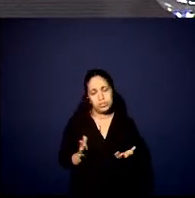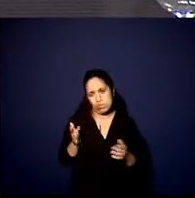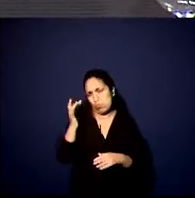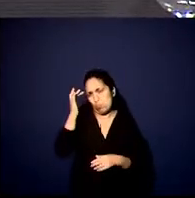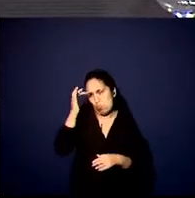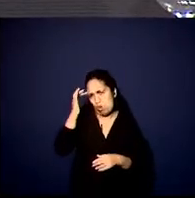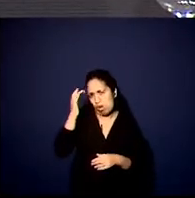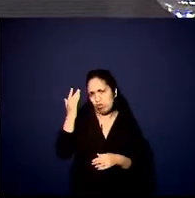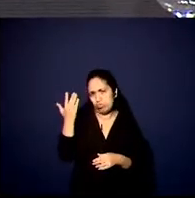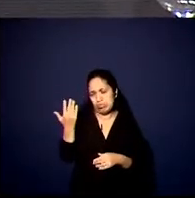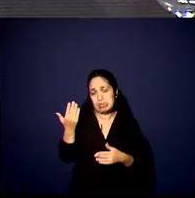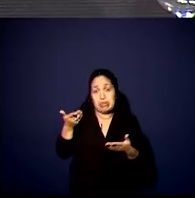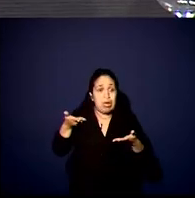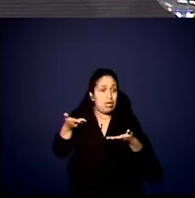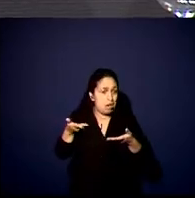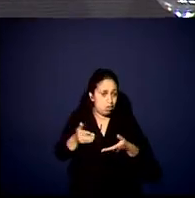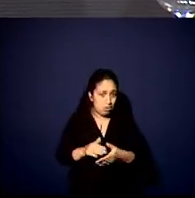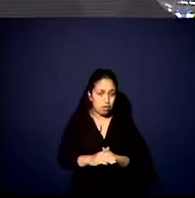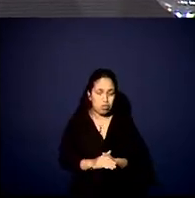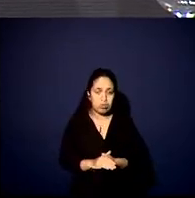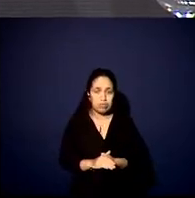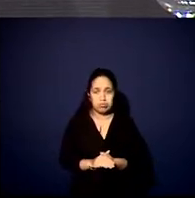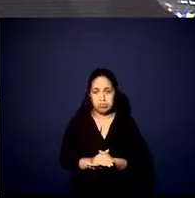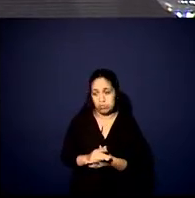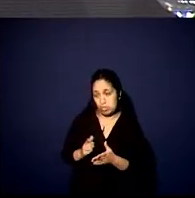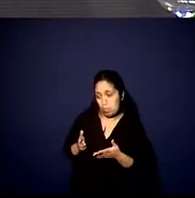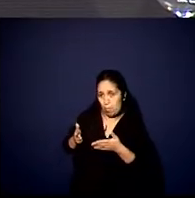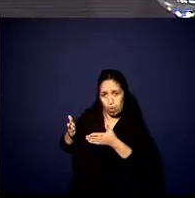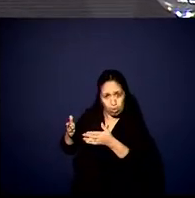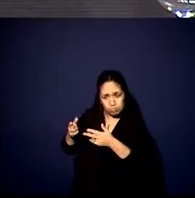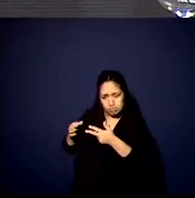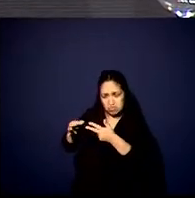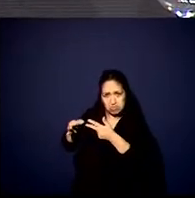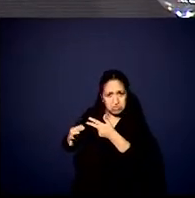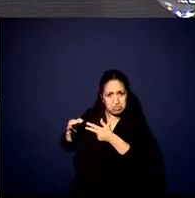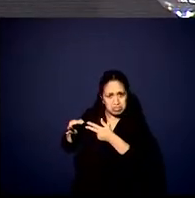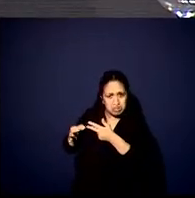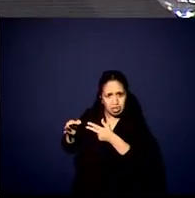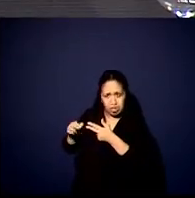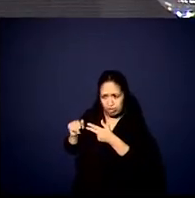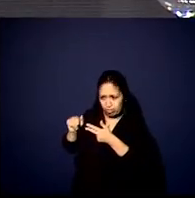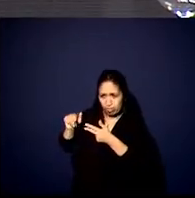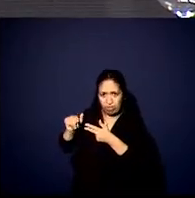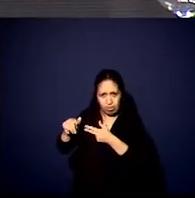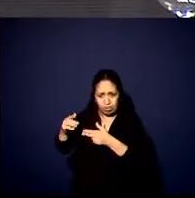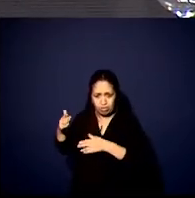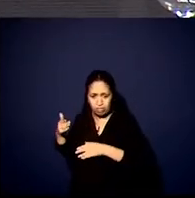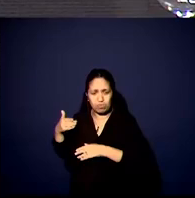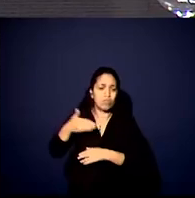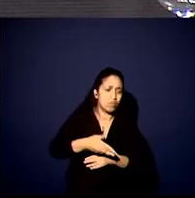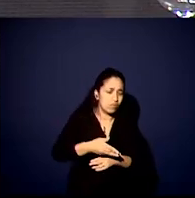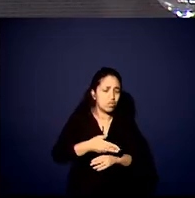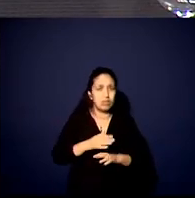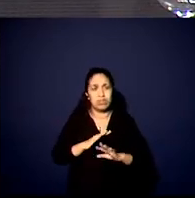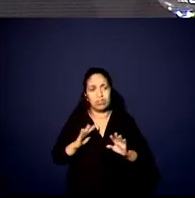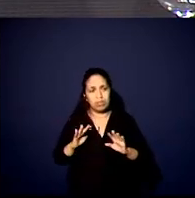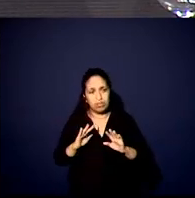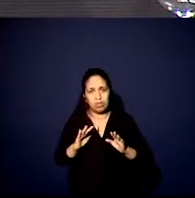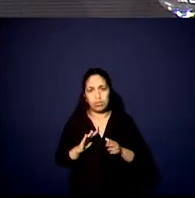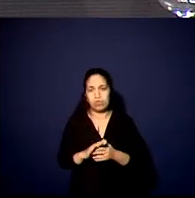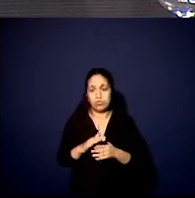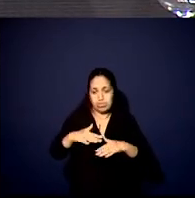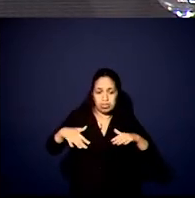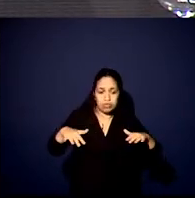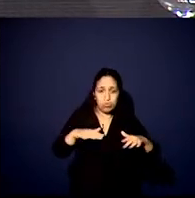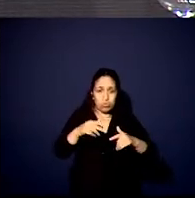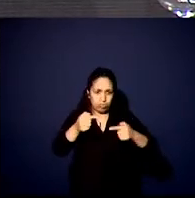que é injusto a estas alturas atribuir ao poder judiciário uma espécie de intromissão indevida no jogo